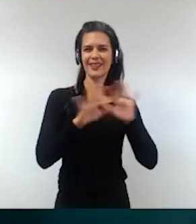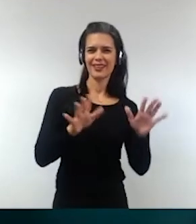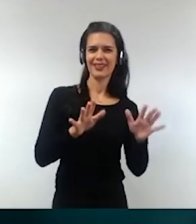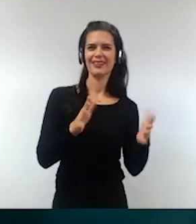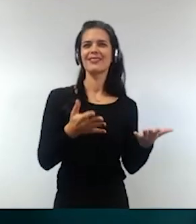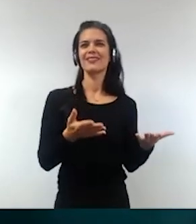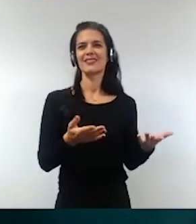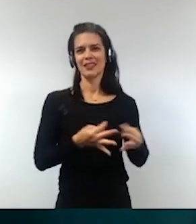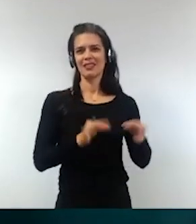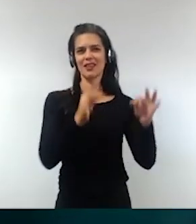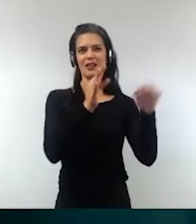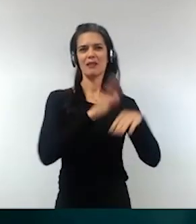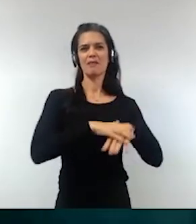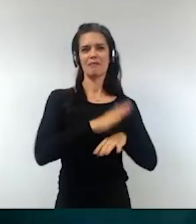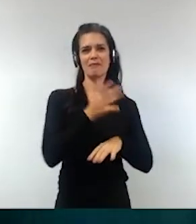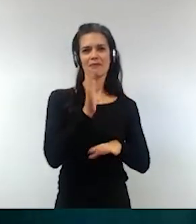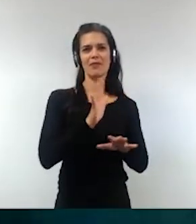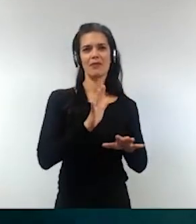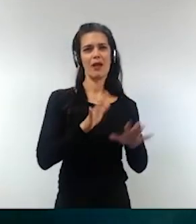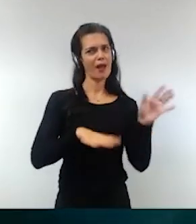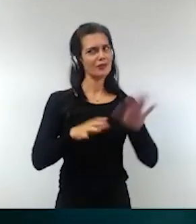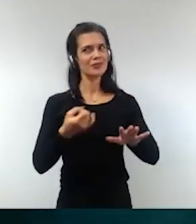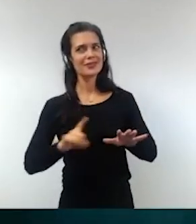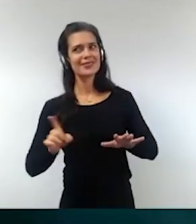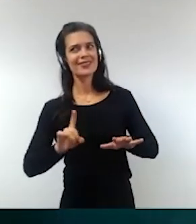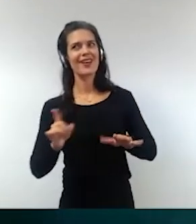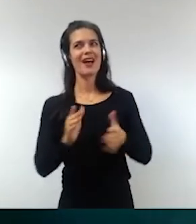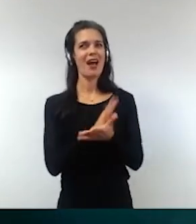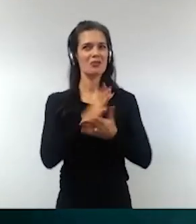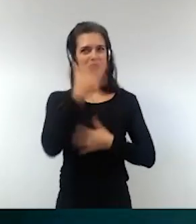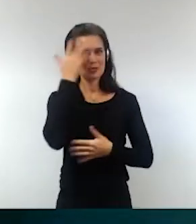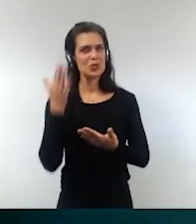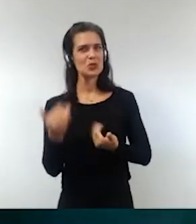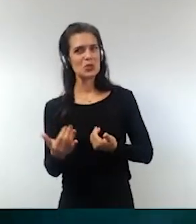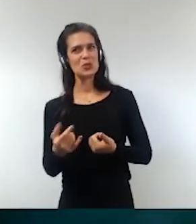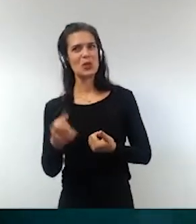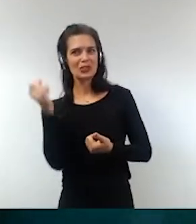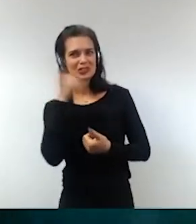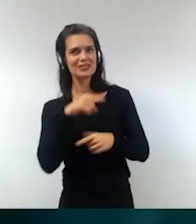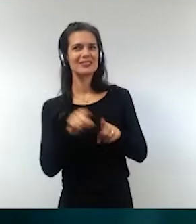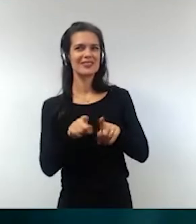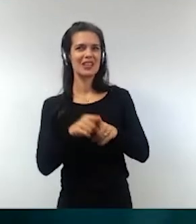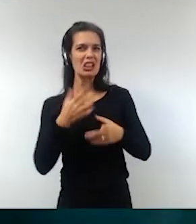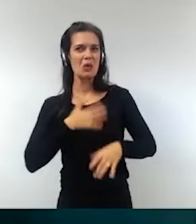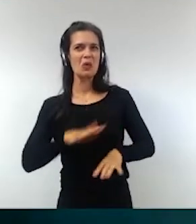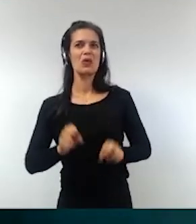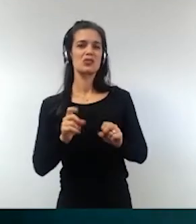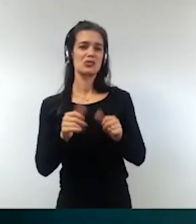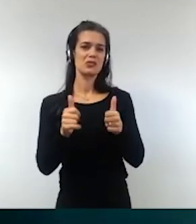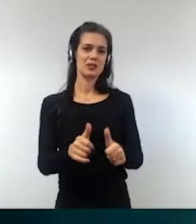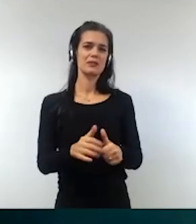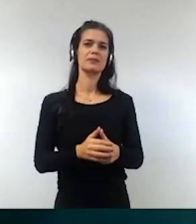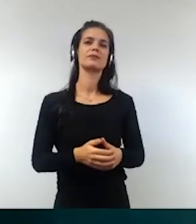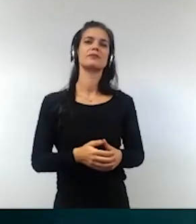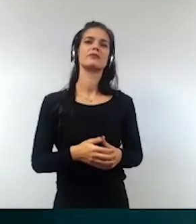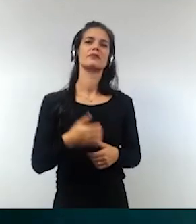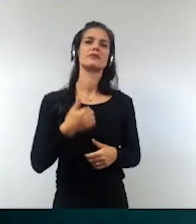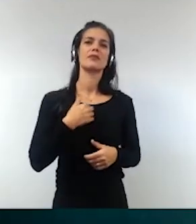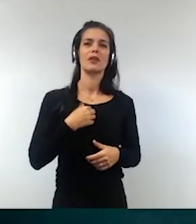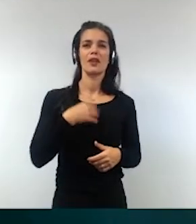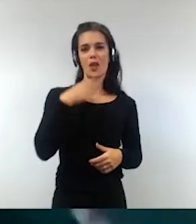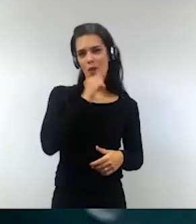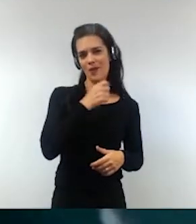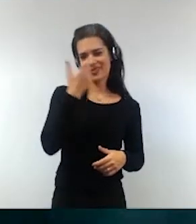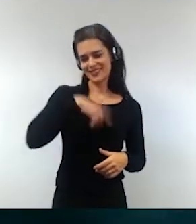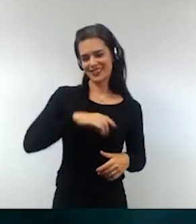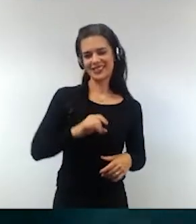capacidade de lidar com a tecnologia algumas vezes, ou não, né? Tem gente também que é jovem, mas tem dificuldade, não gosta, enfim. Eu estou me achando super jovem,